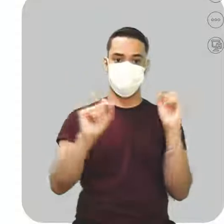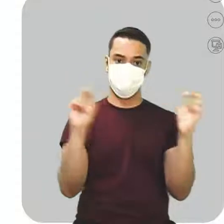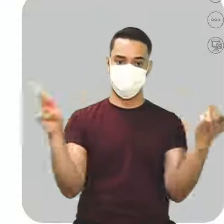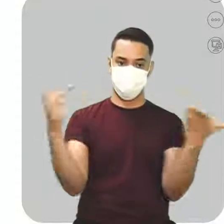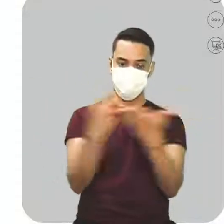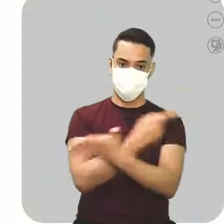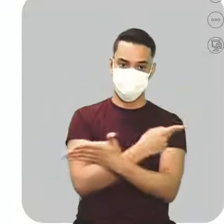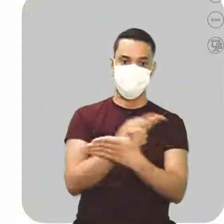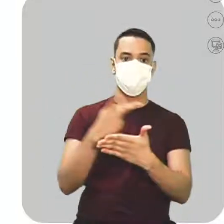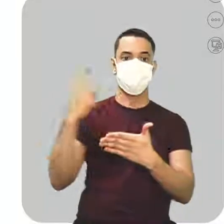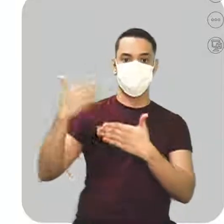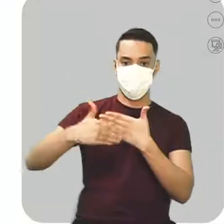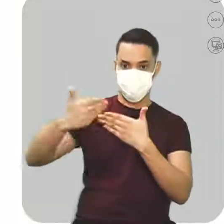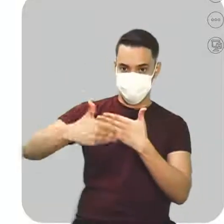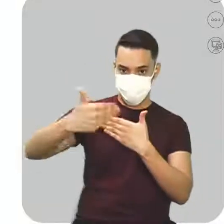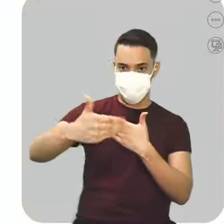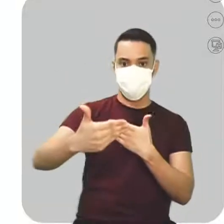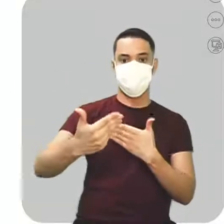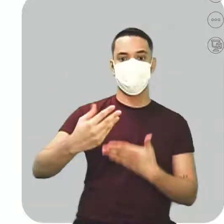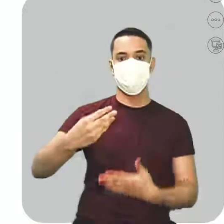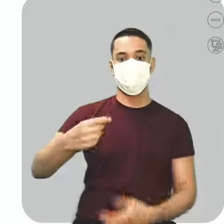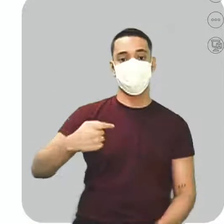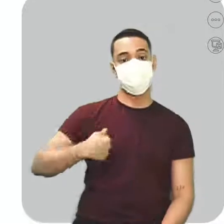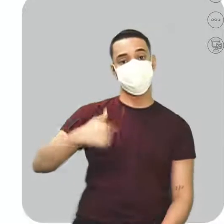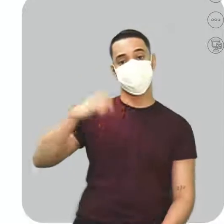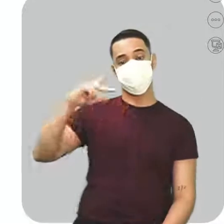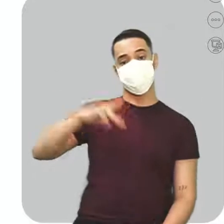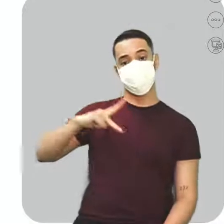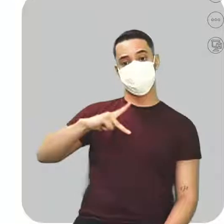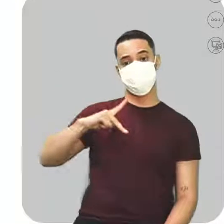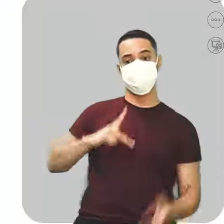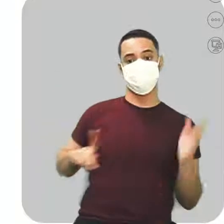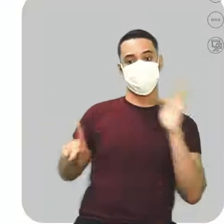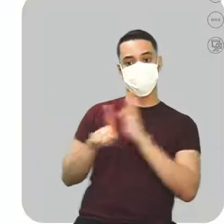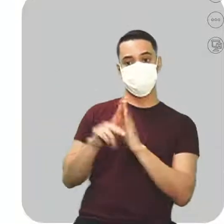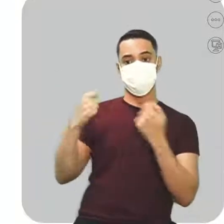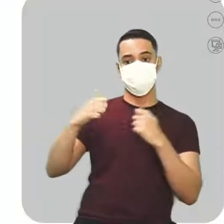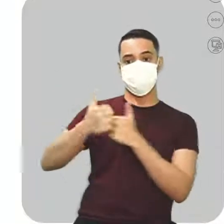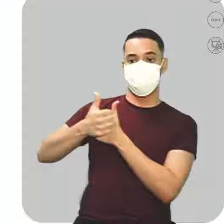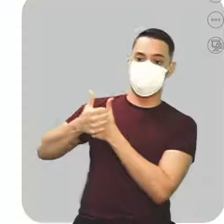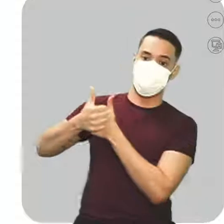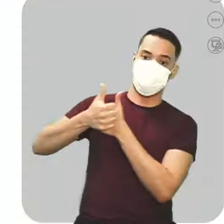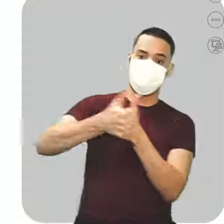as circunstâncias, com as conveniências que se hão de seguir,